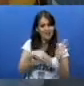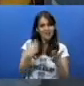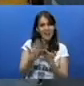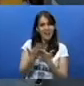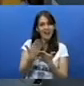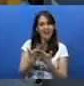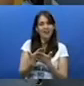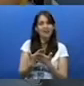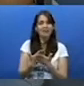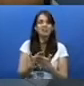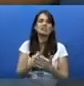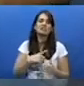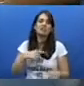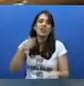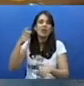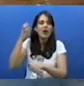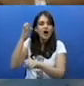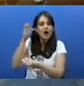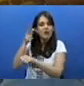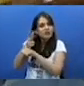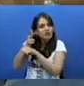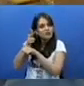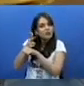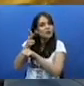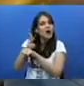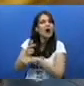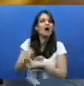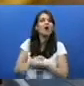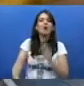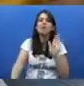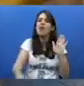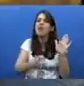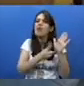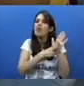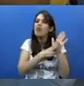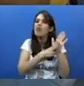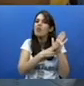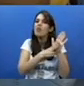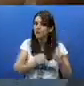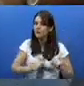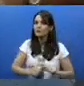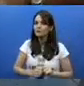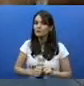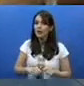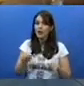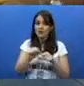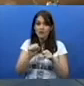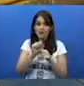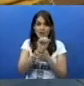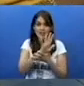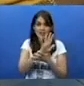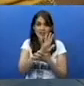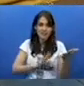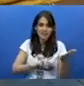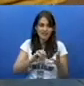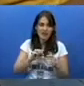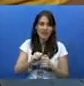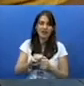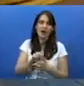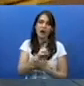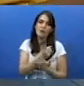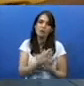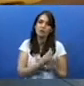a videoaula com calma, prestem atenção, tá? Façam os exercícios da apostila de acordo